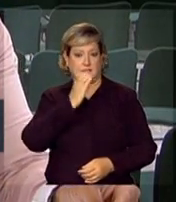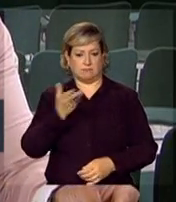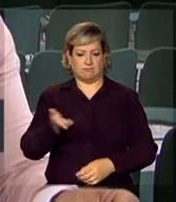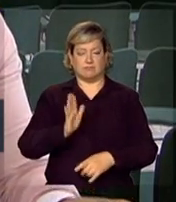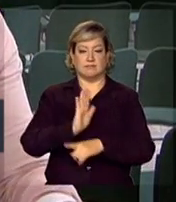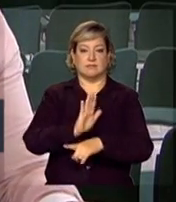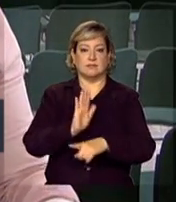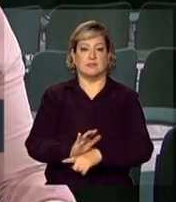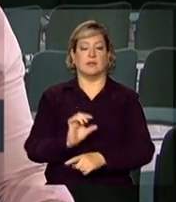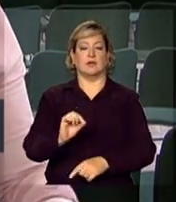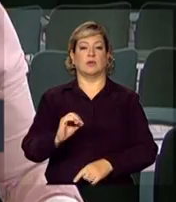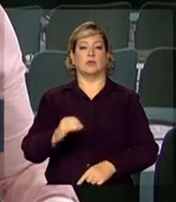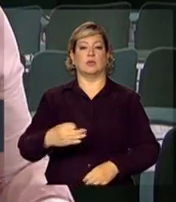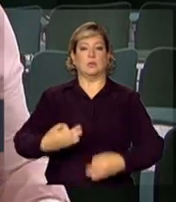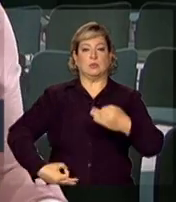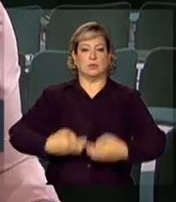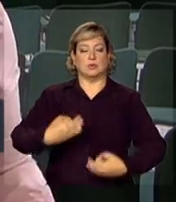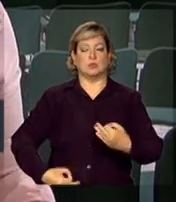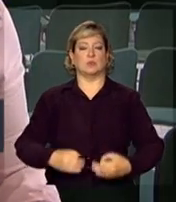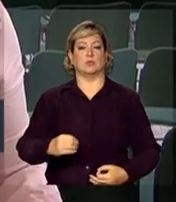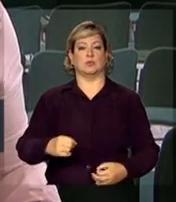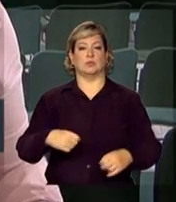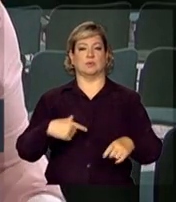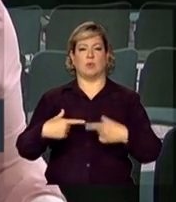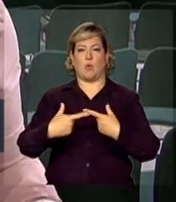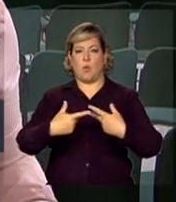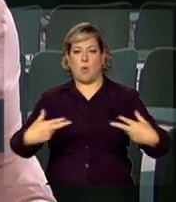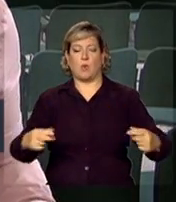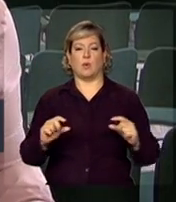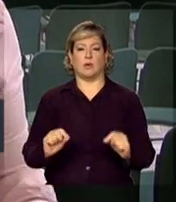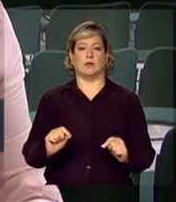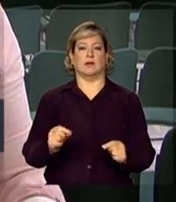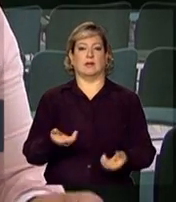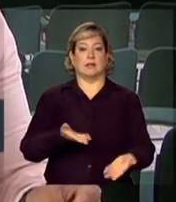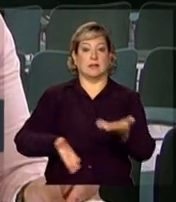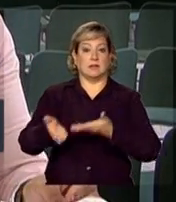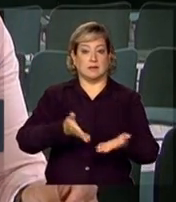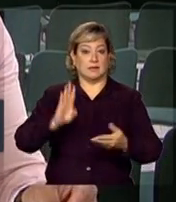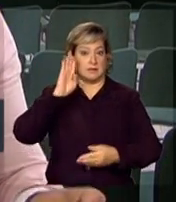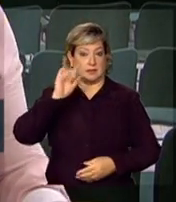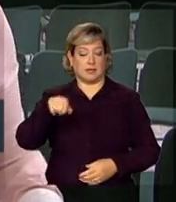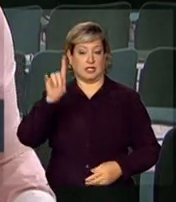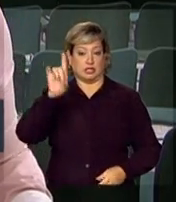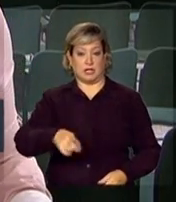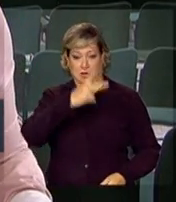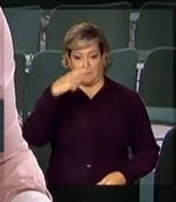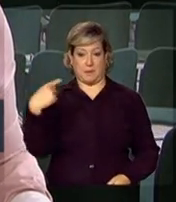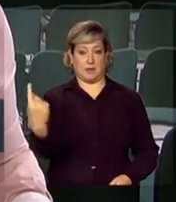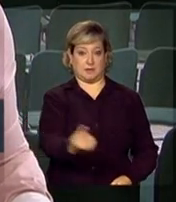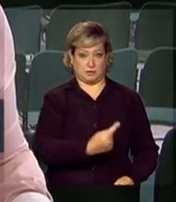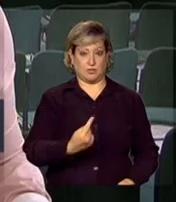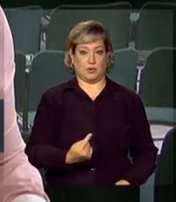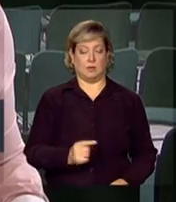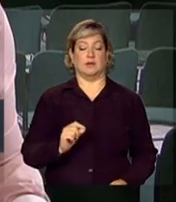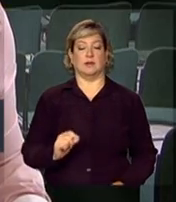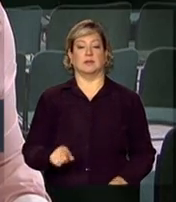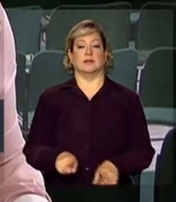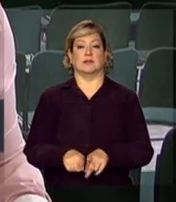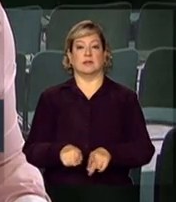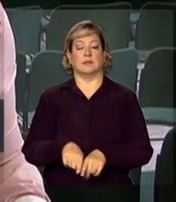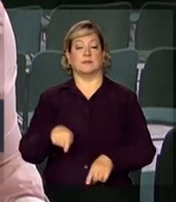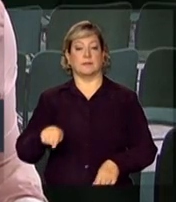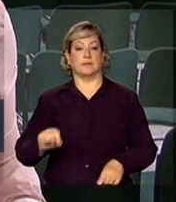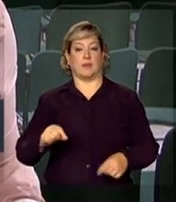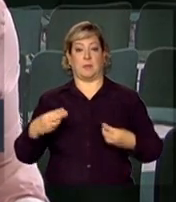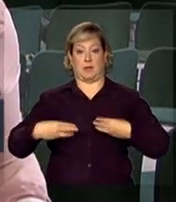também o julgamento de ações que tratam do direito do consumidor. De acordo com o Ministério da Justiça, os serviços